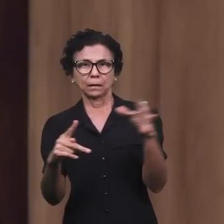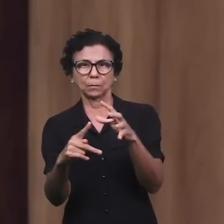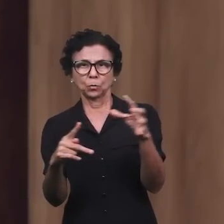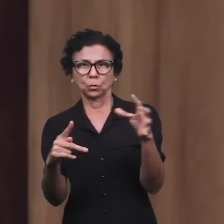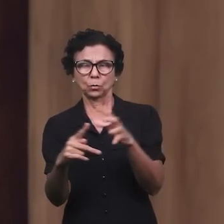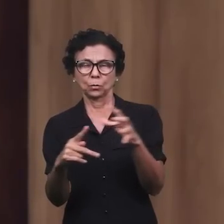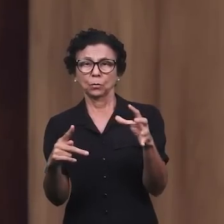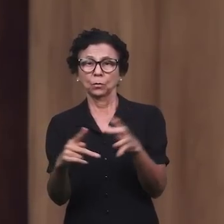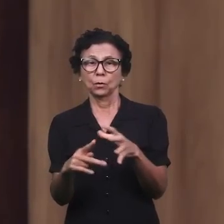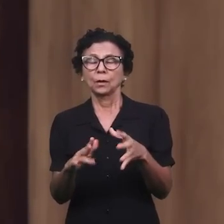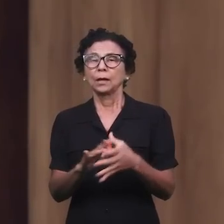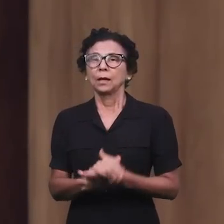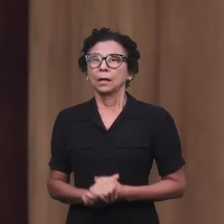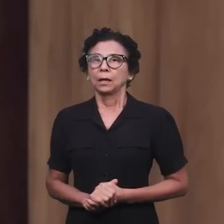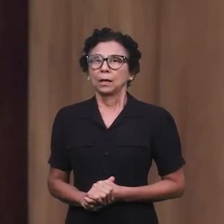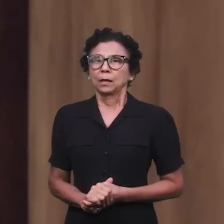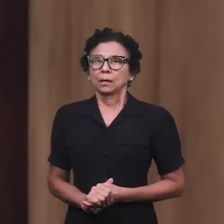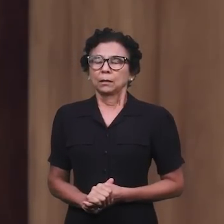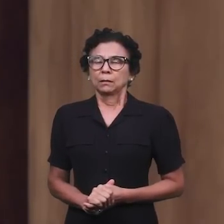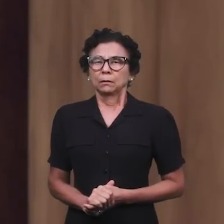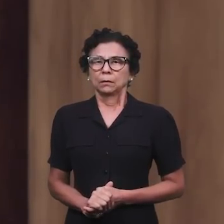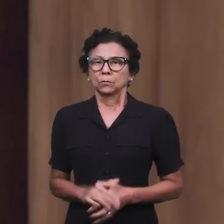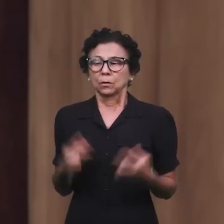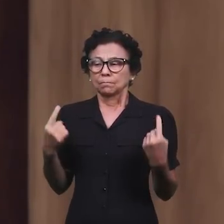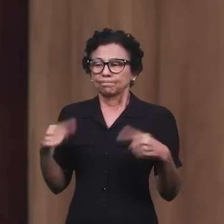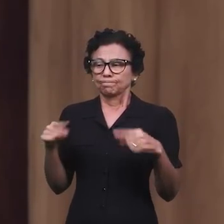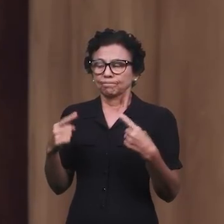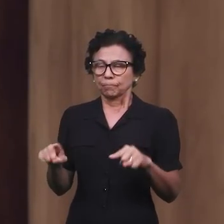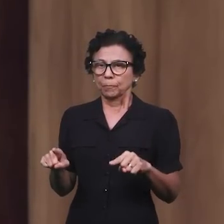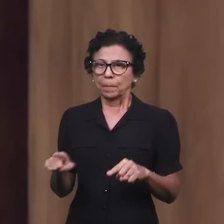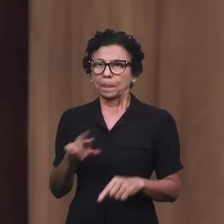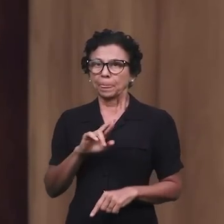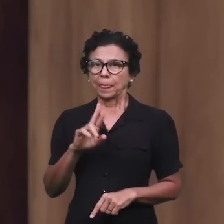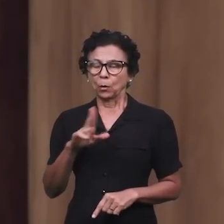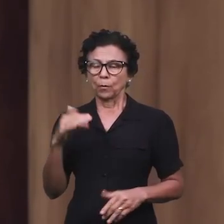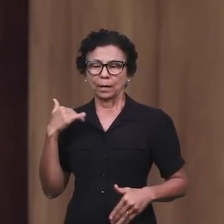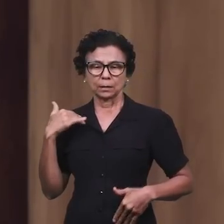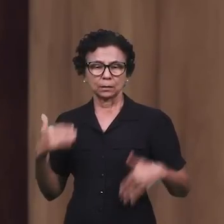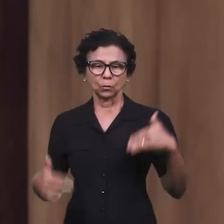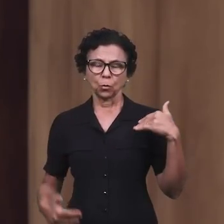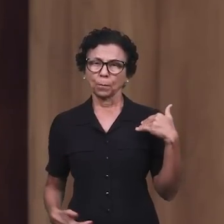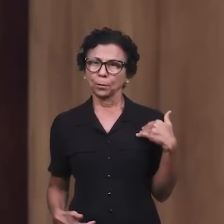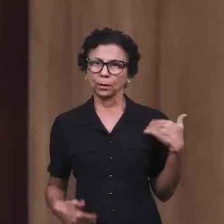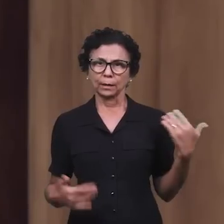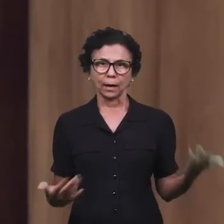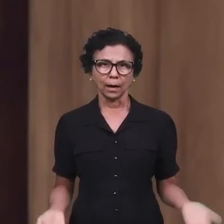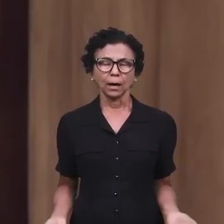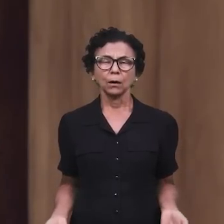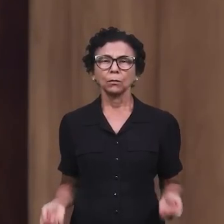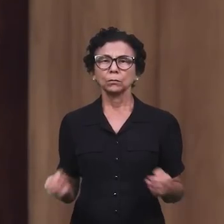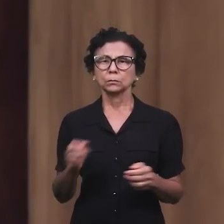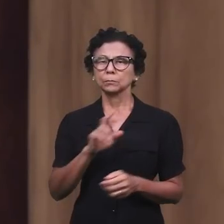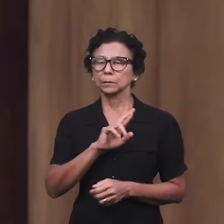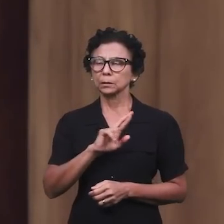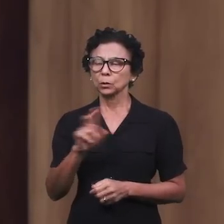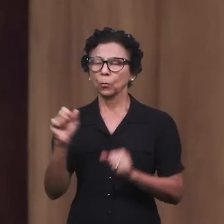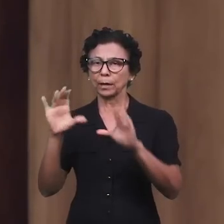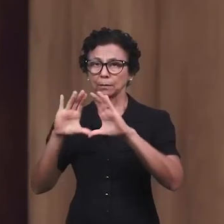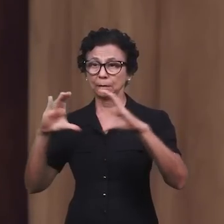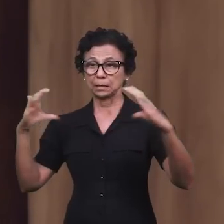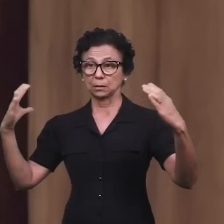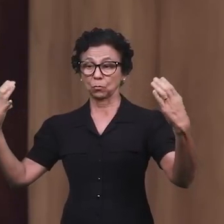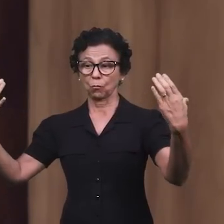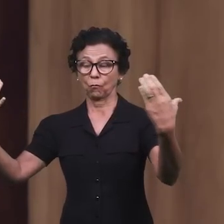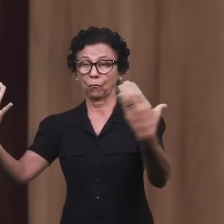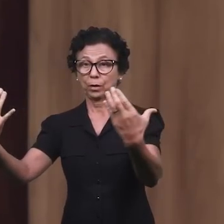aos cristãos. Não mais física, não mais com torturas ou crueldades nas arenas, agora o ataque é